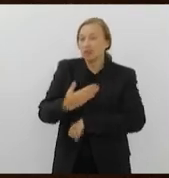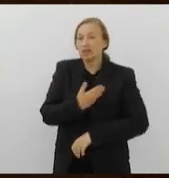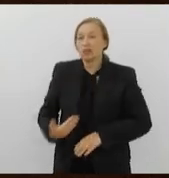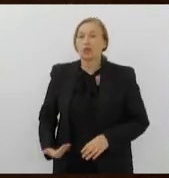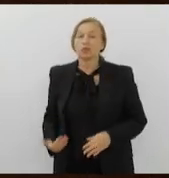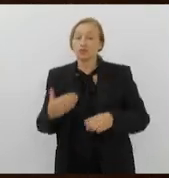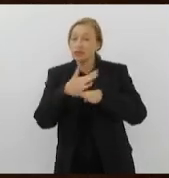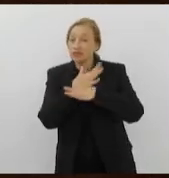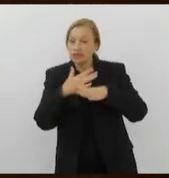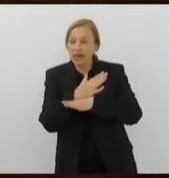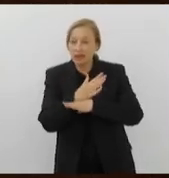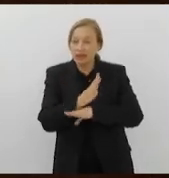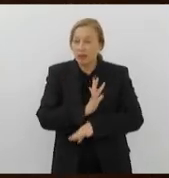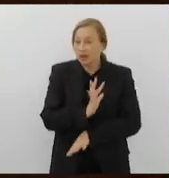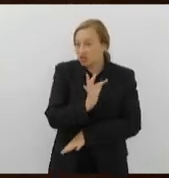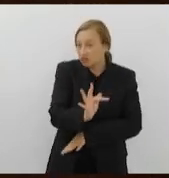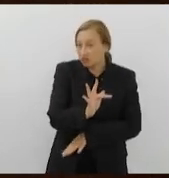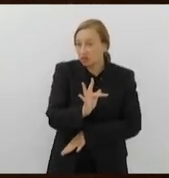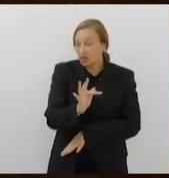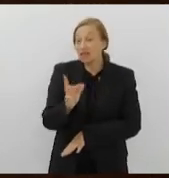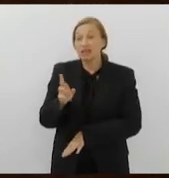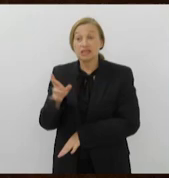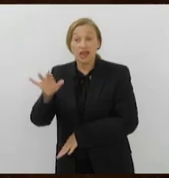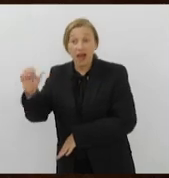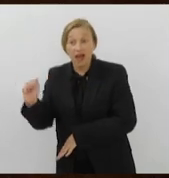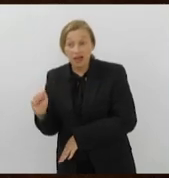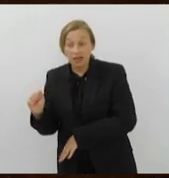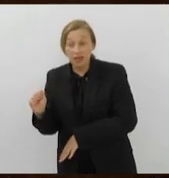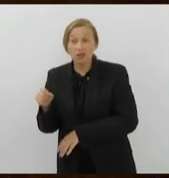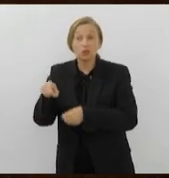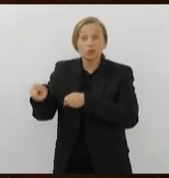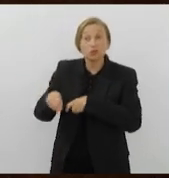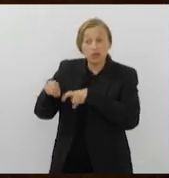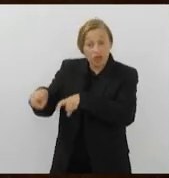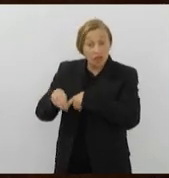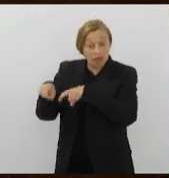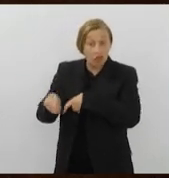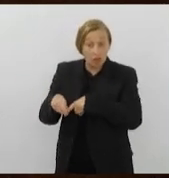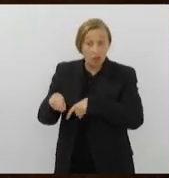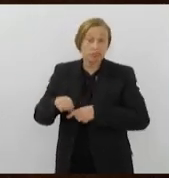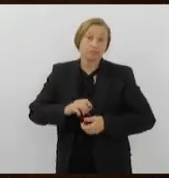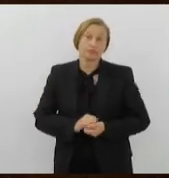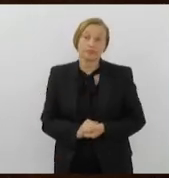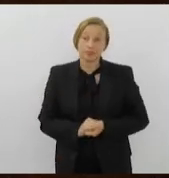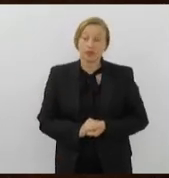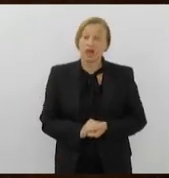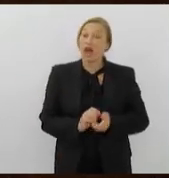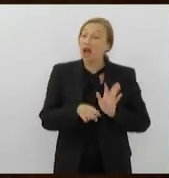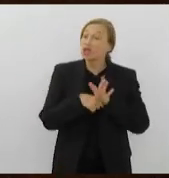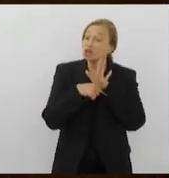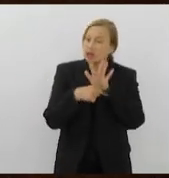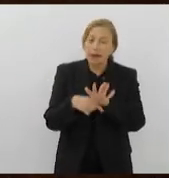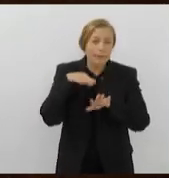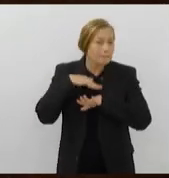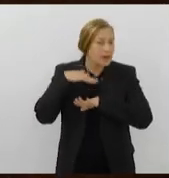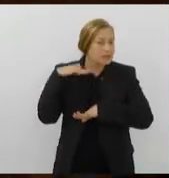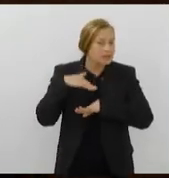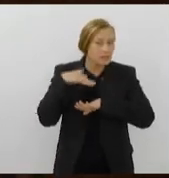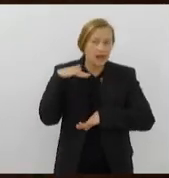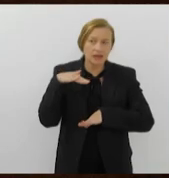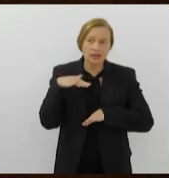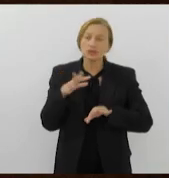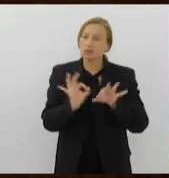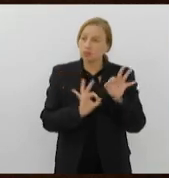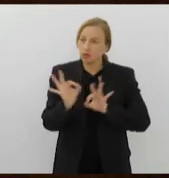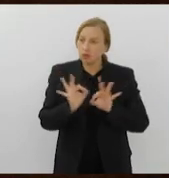Baixada, de cidades da região serrana, de cidades do interior, e que sem esse programa reinará mais uma vez, como